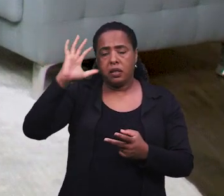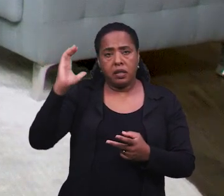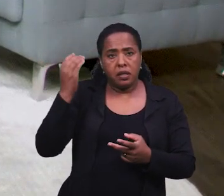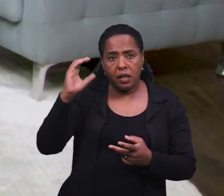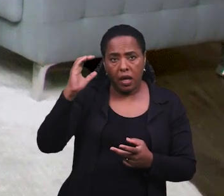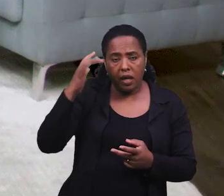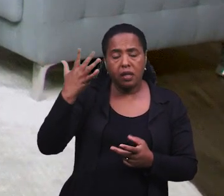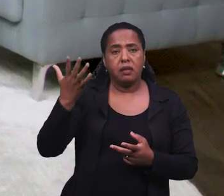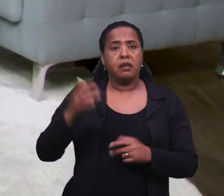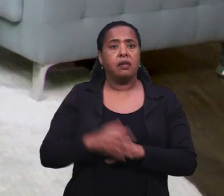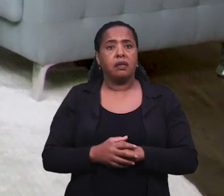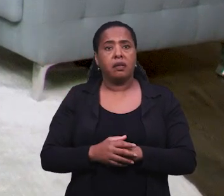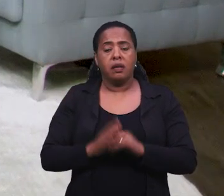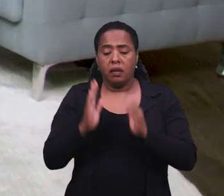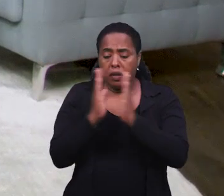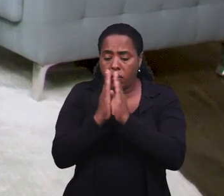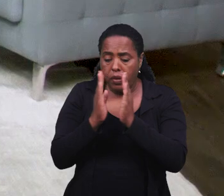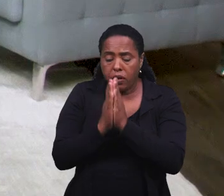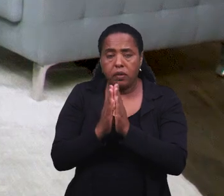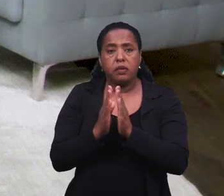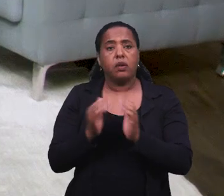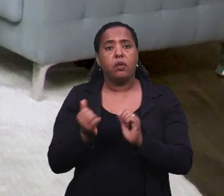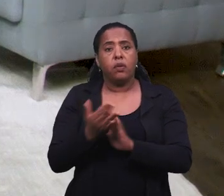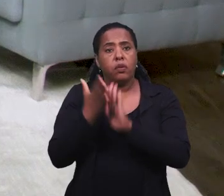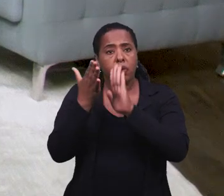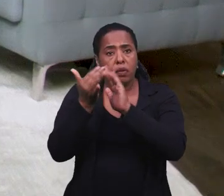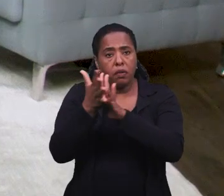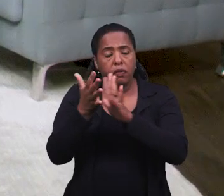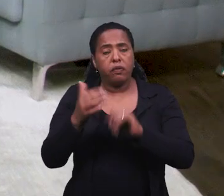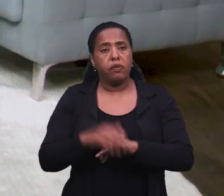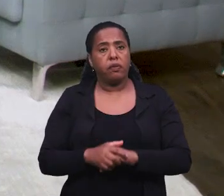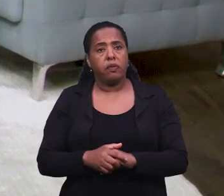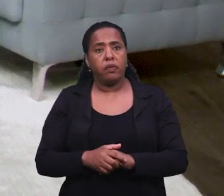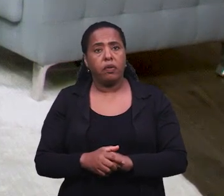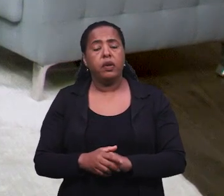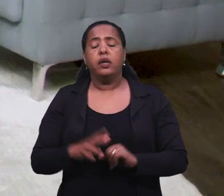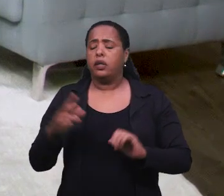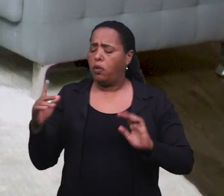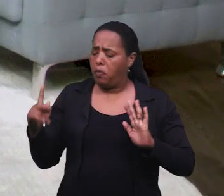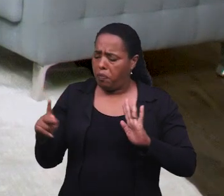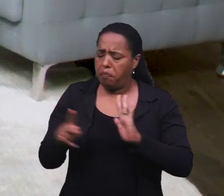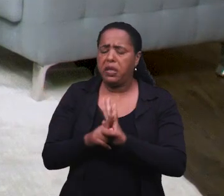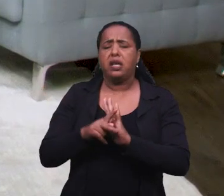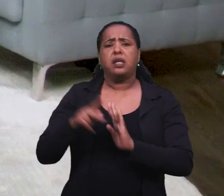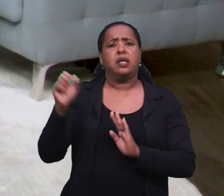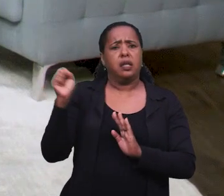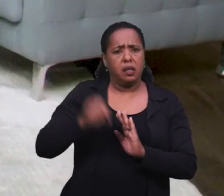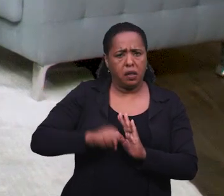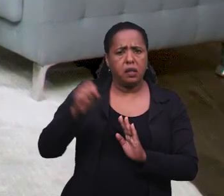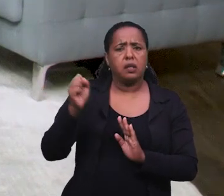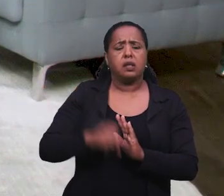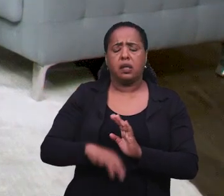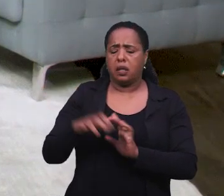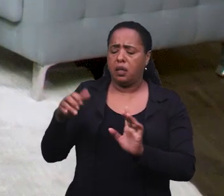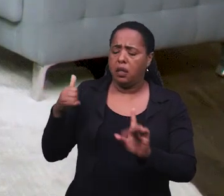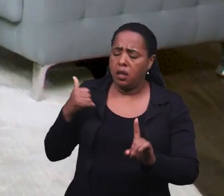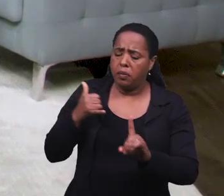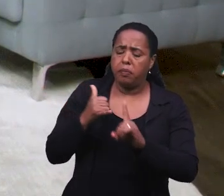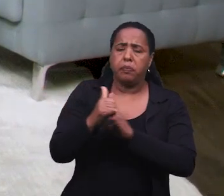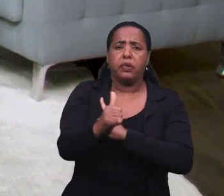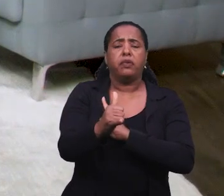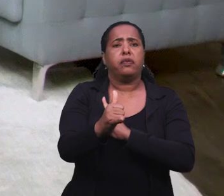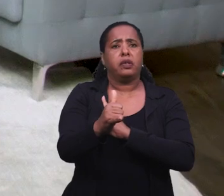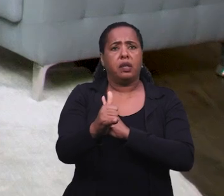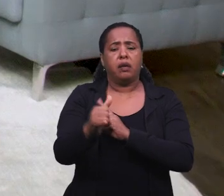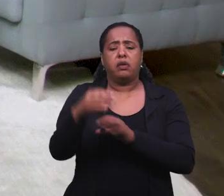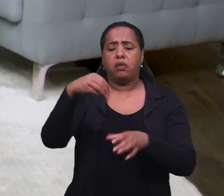avançada, têm vivido uma grande experiência com o Senhor, porque são cheios do Espírito Santo. E têm a mesma ação do